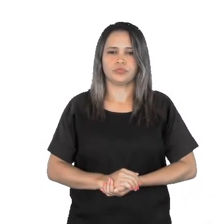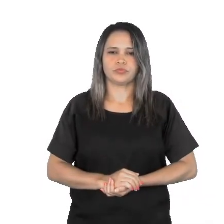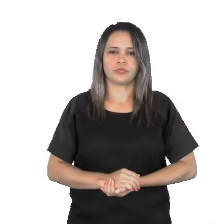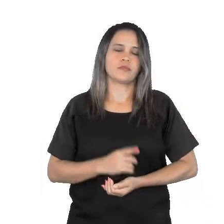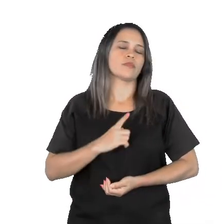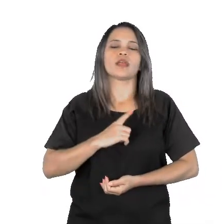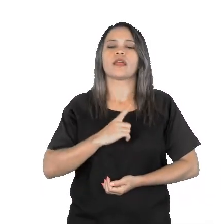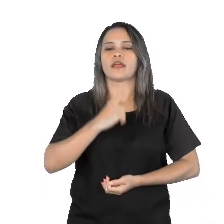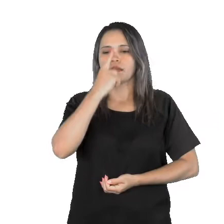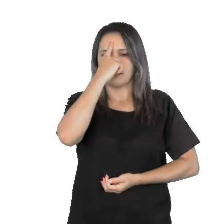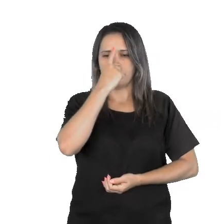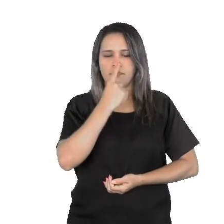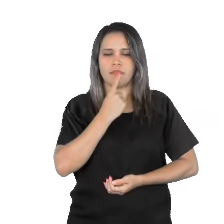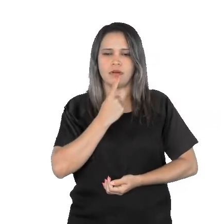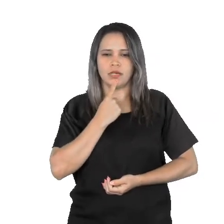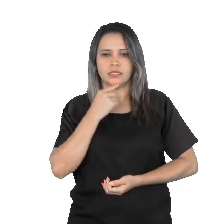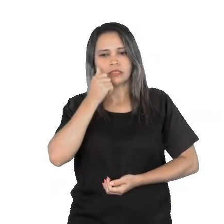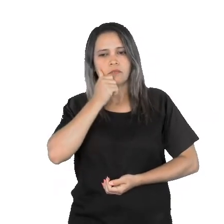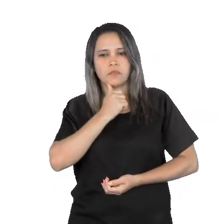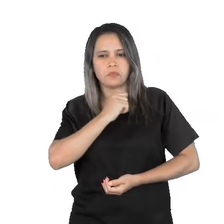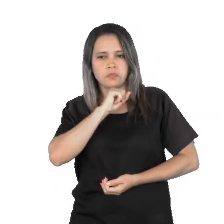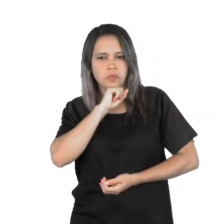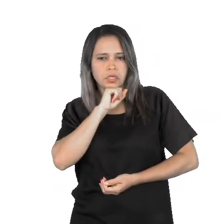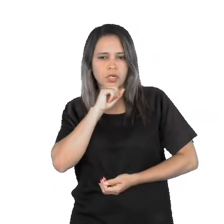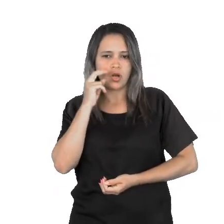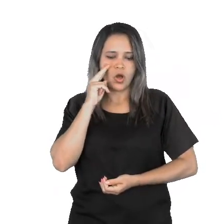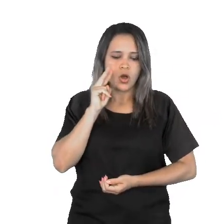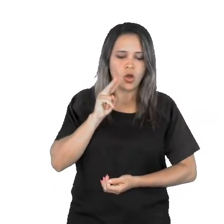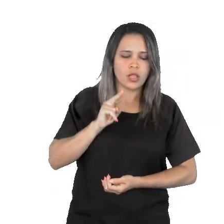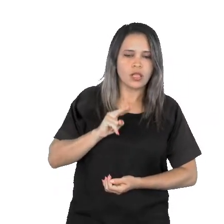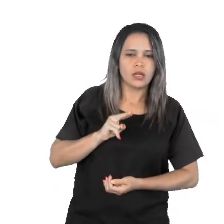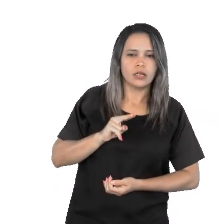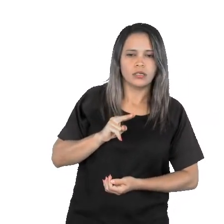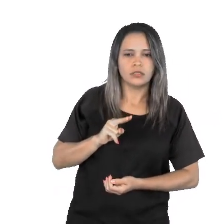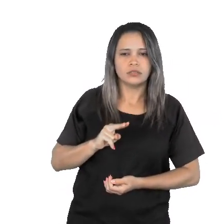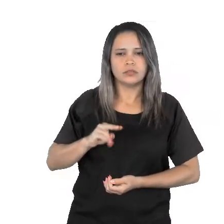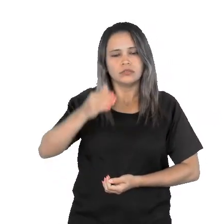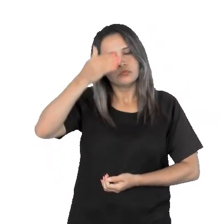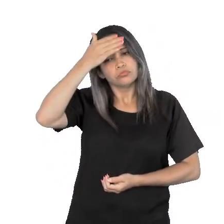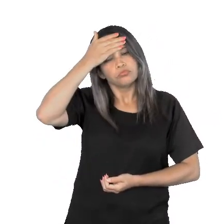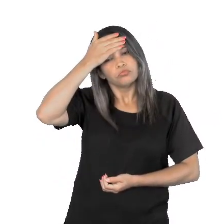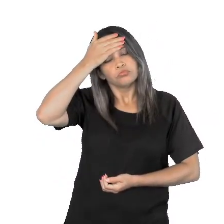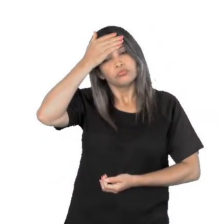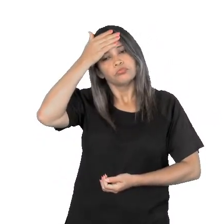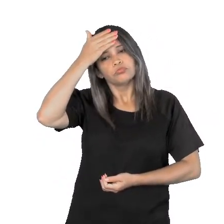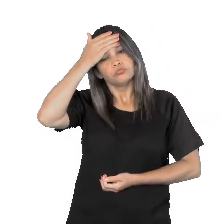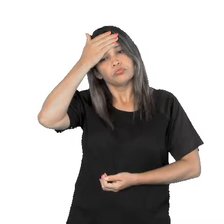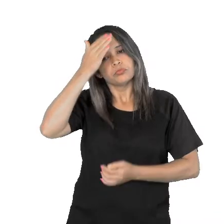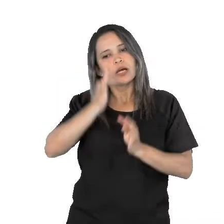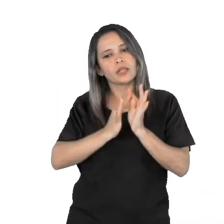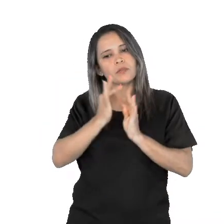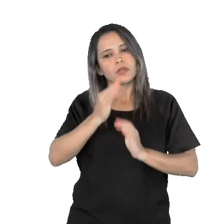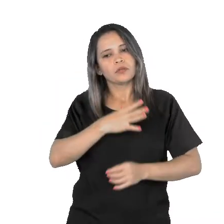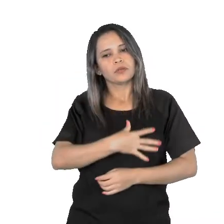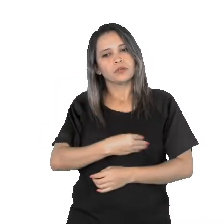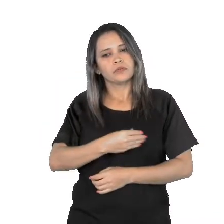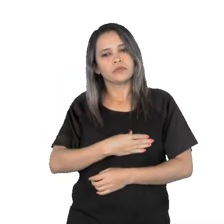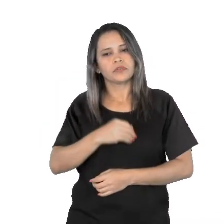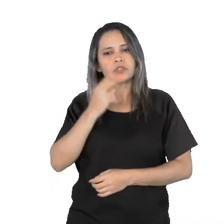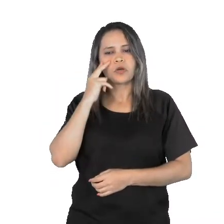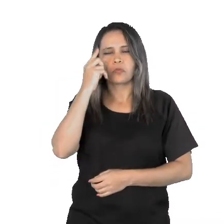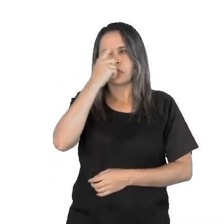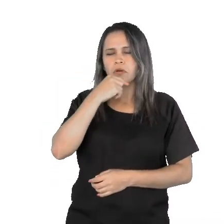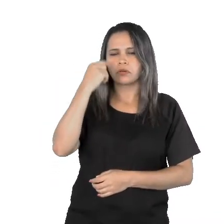aí a imagem, né, da mãe olhando aí, medindo, olhando na testa, né, a temperatura da filha que está com a carinha assim